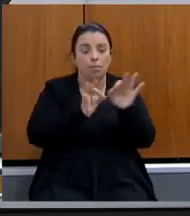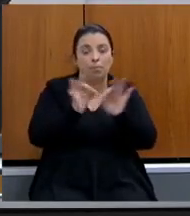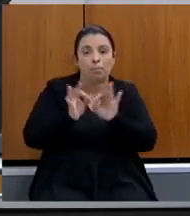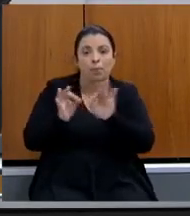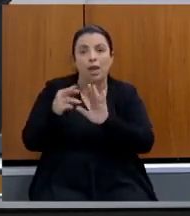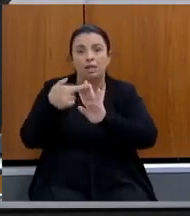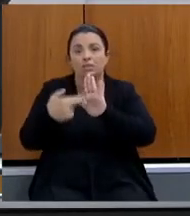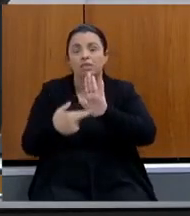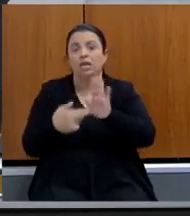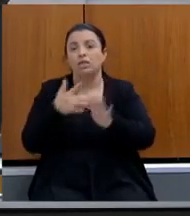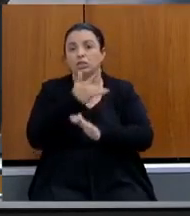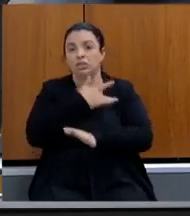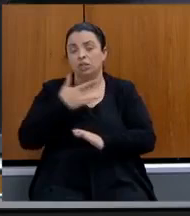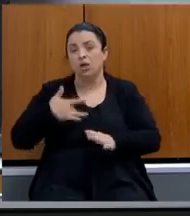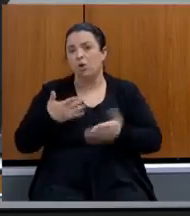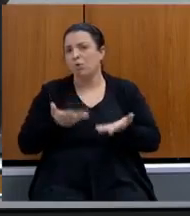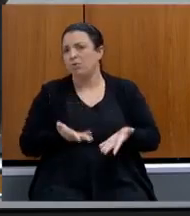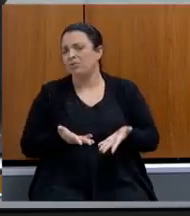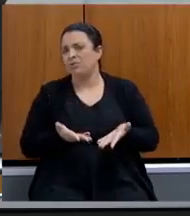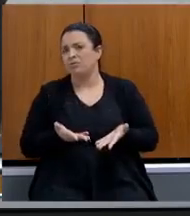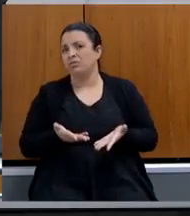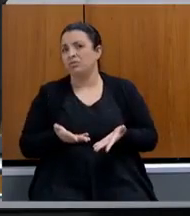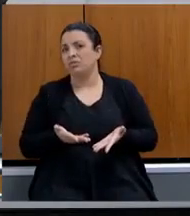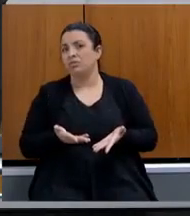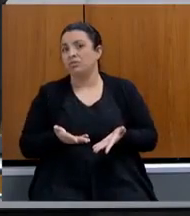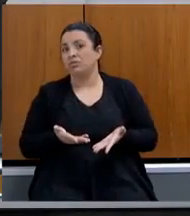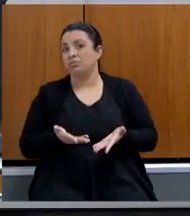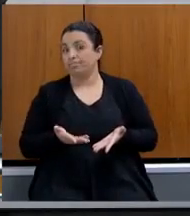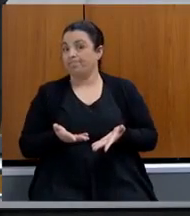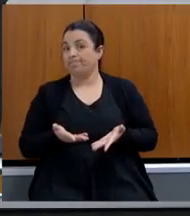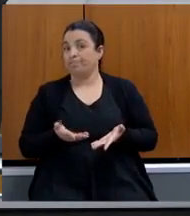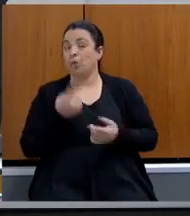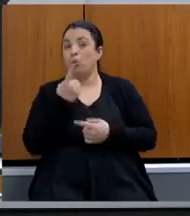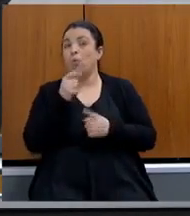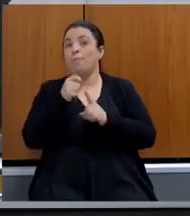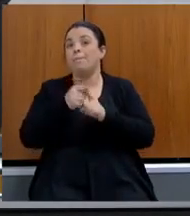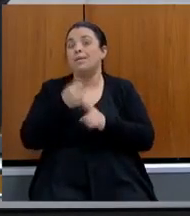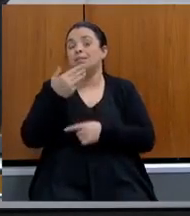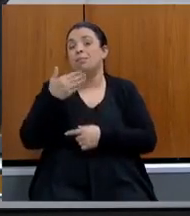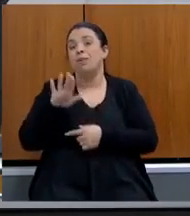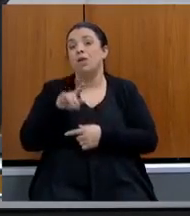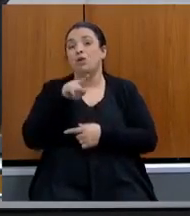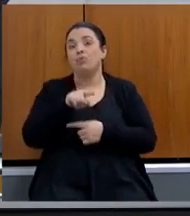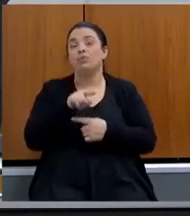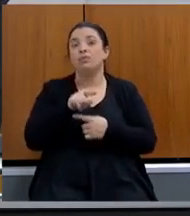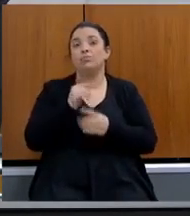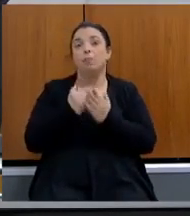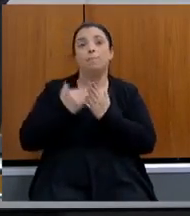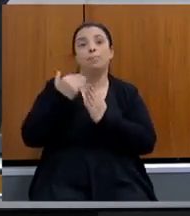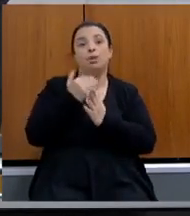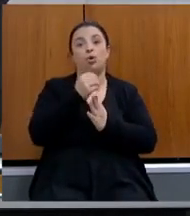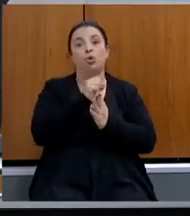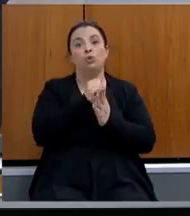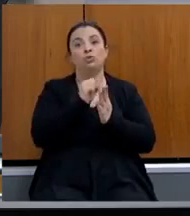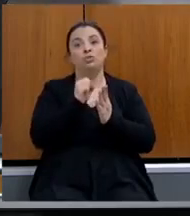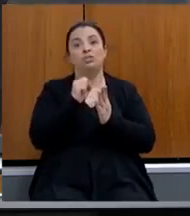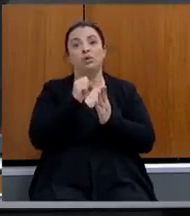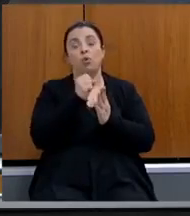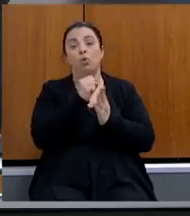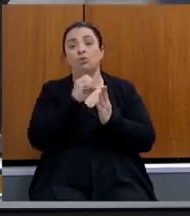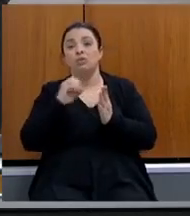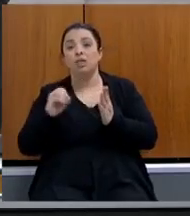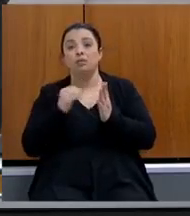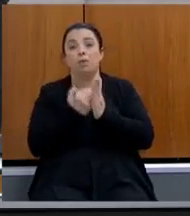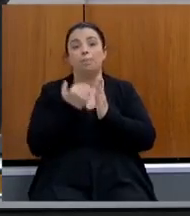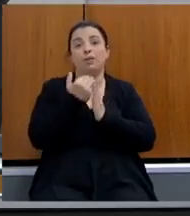3121 de acordo com a senhora aqui nessa audiência vão ver que um mês em mês vocês conseguiram colar de 800 para 3 mil mas